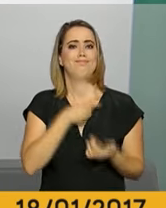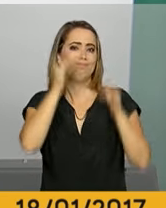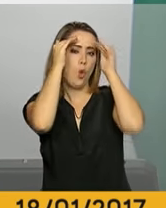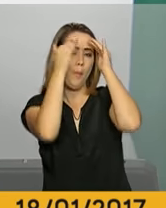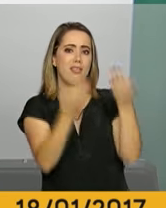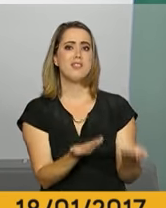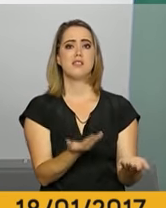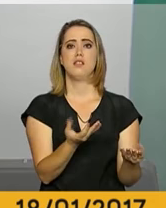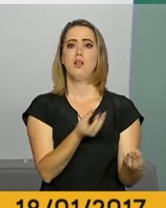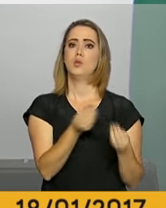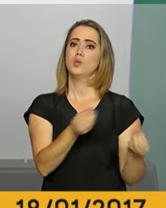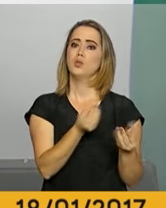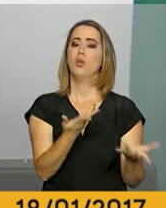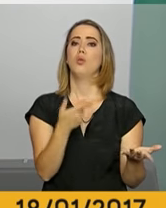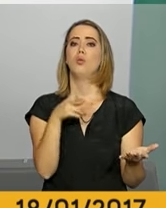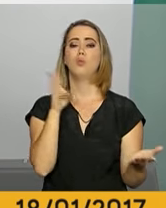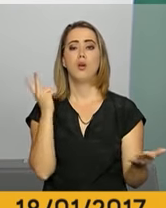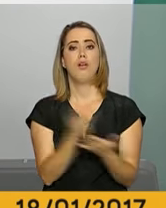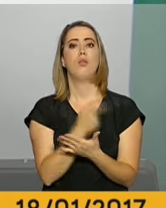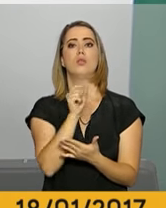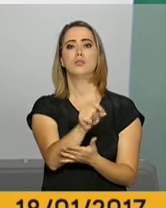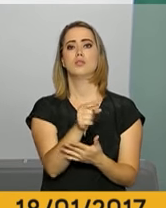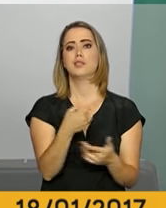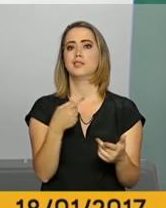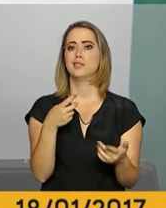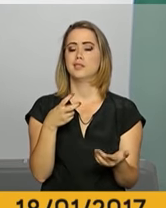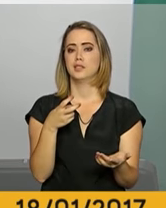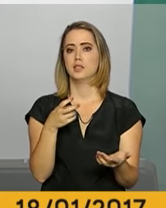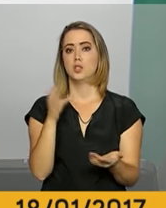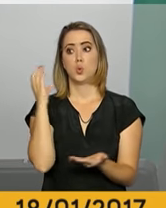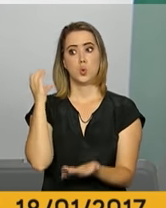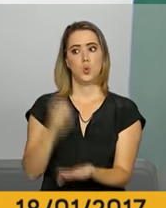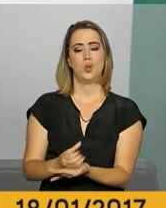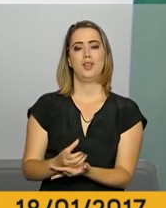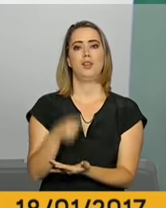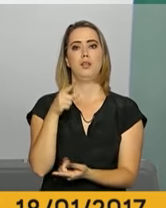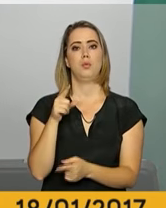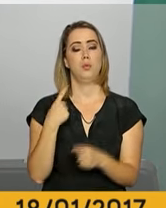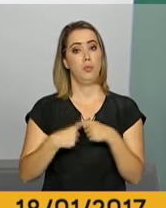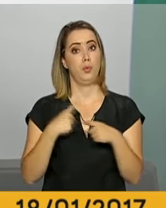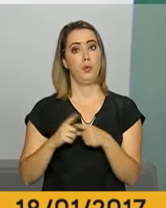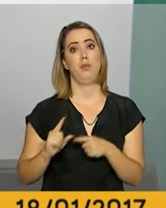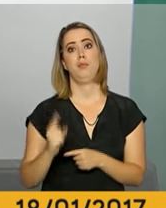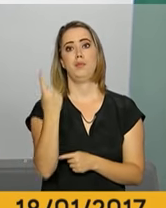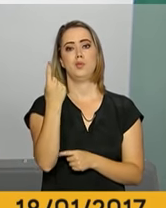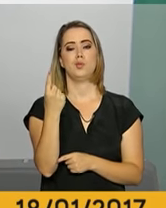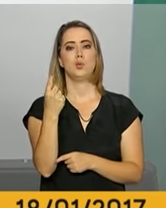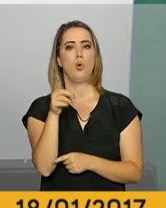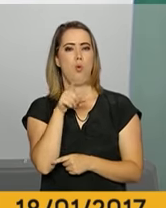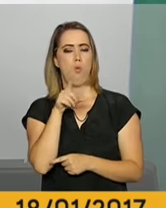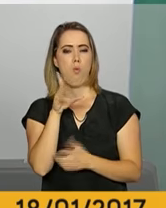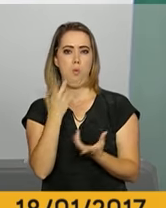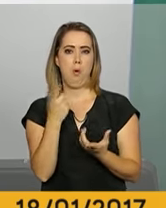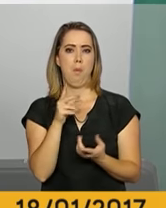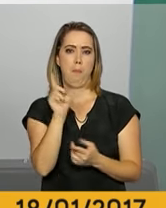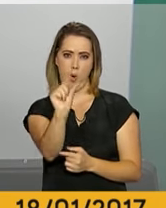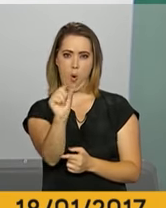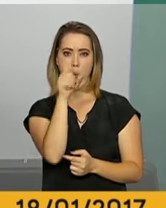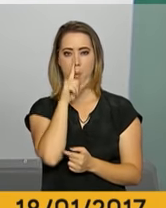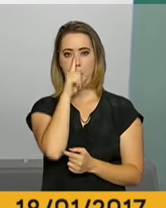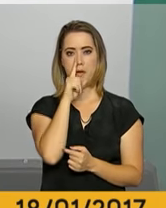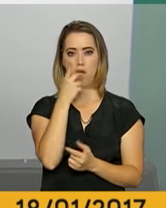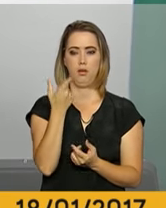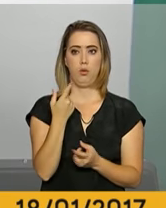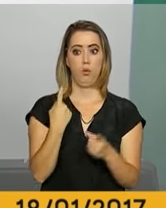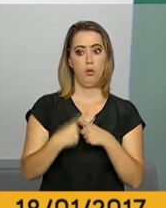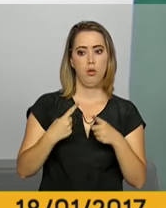princípio. E veja que a natureza do delito é uma coisa importante, porque se o sujeito pratica um crime de natureza leve, não tem sentido colocá-lo ao lado